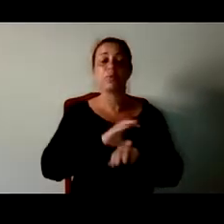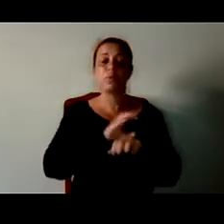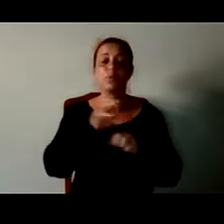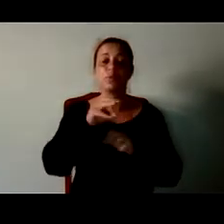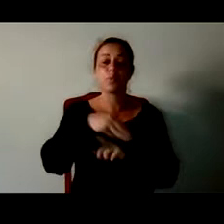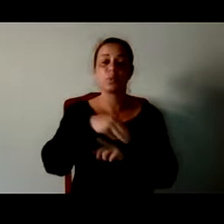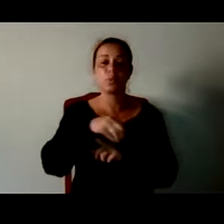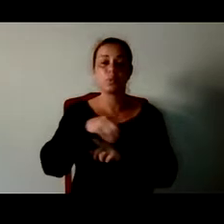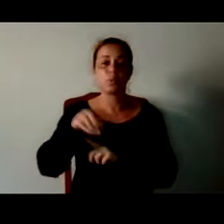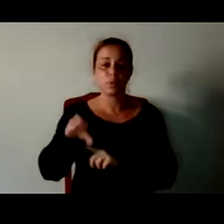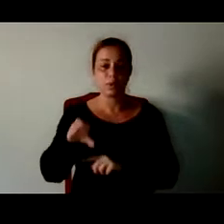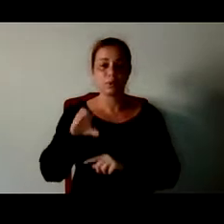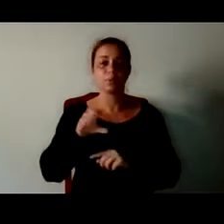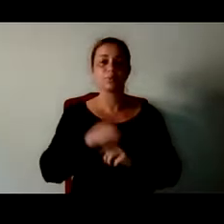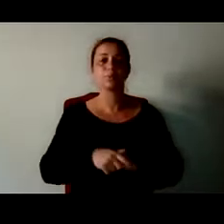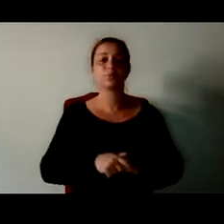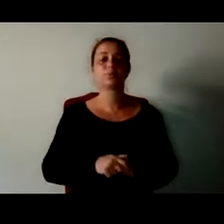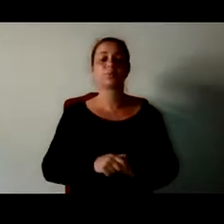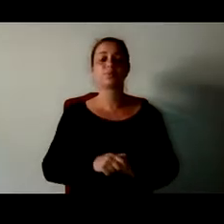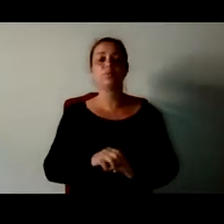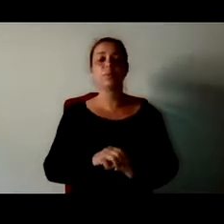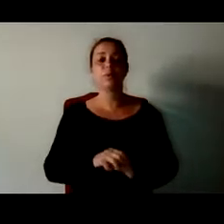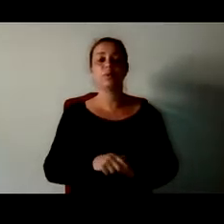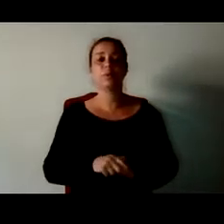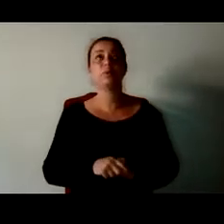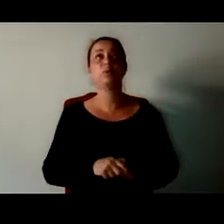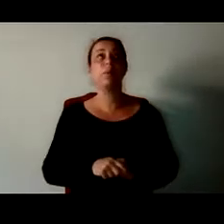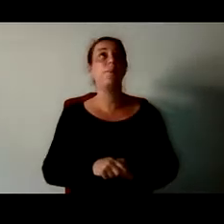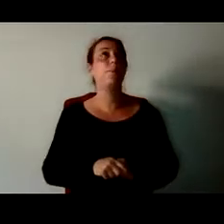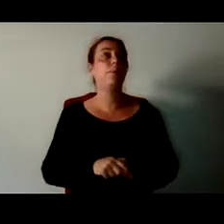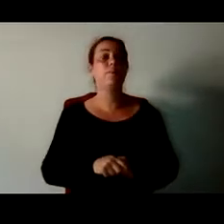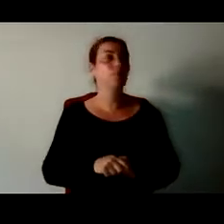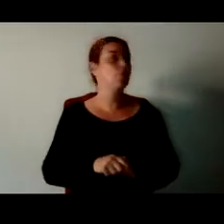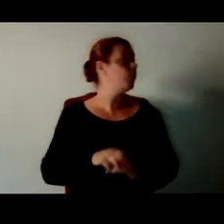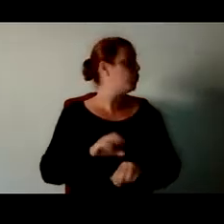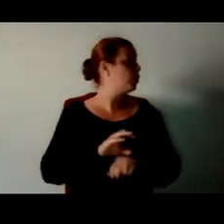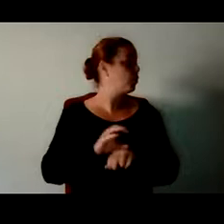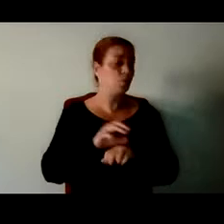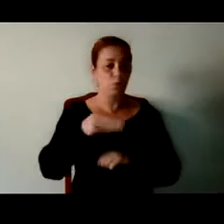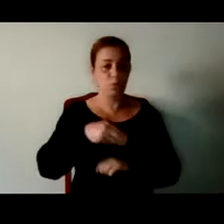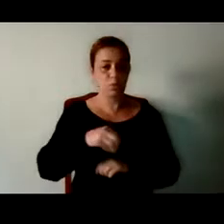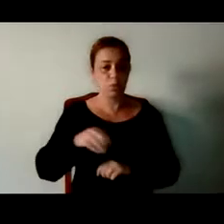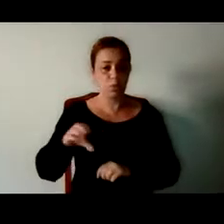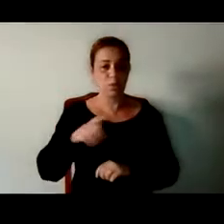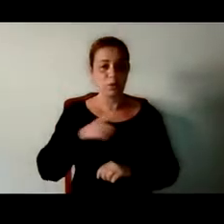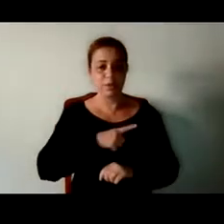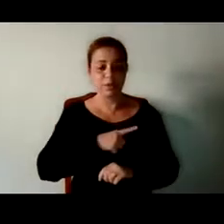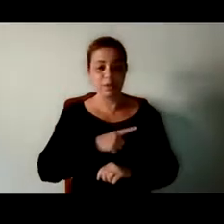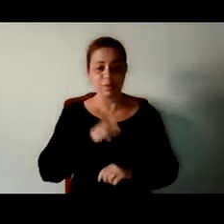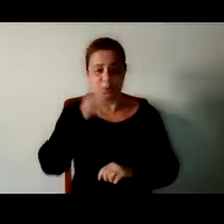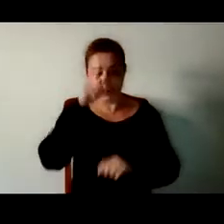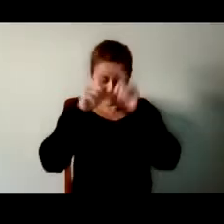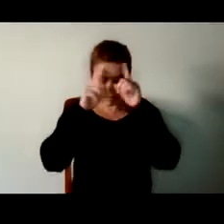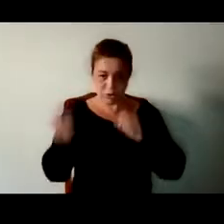MOOC vai ser denominado de Inovação, Criatividade e Tecnologias Digitais na Educação.